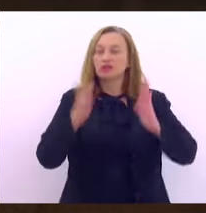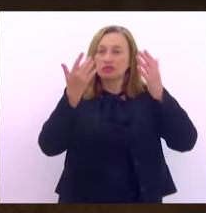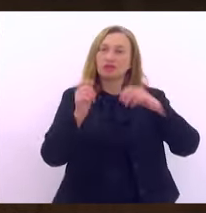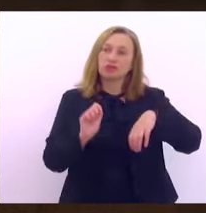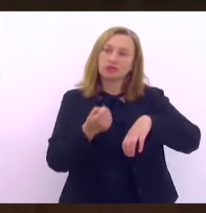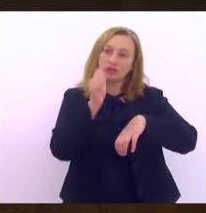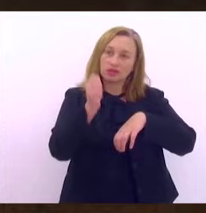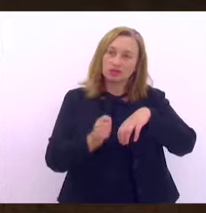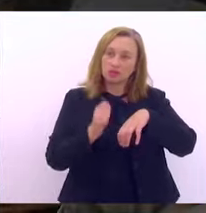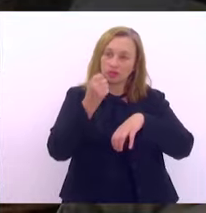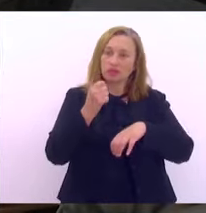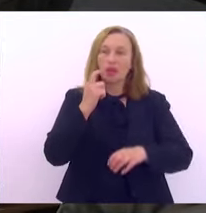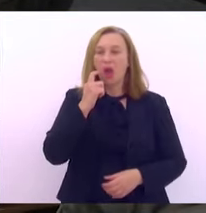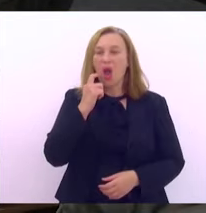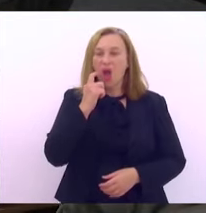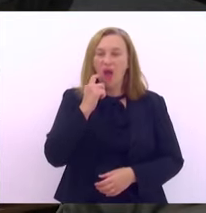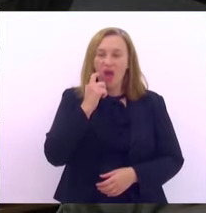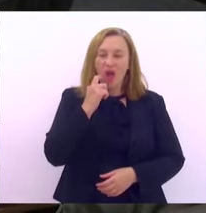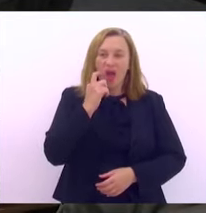quilombola.